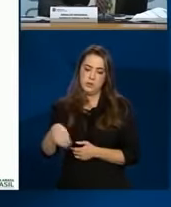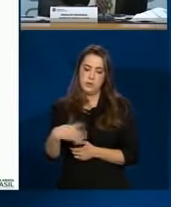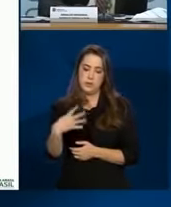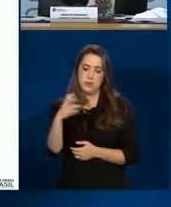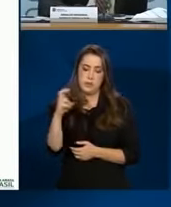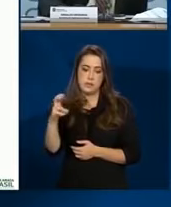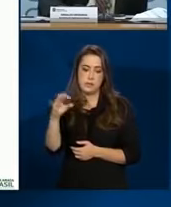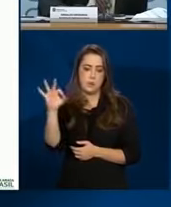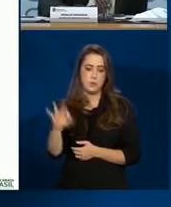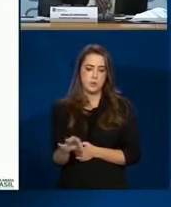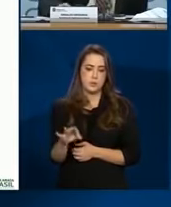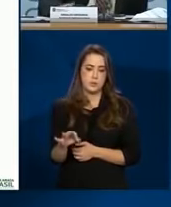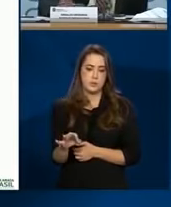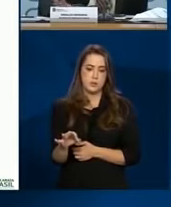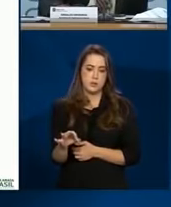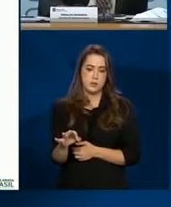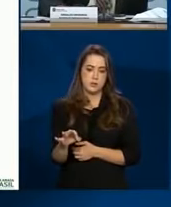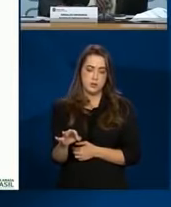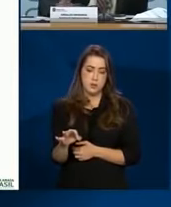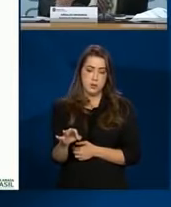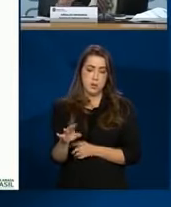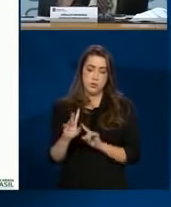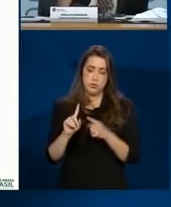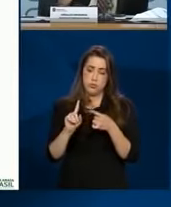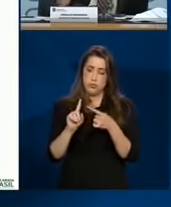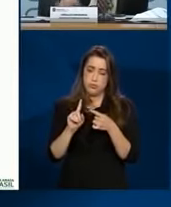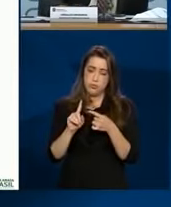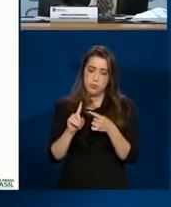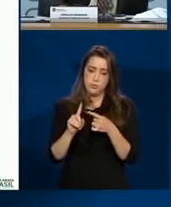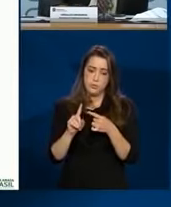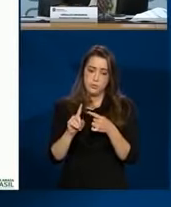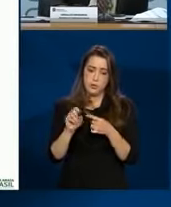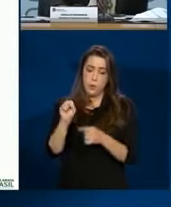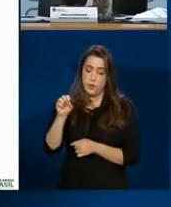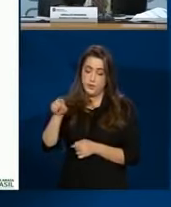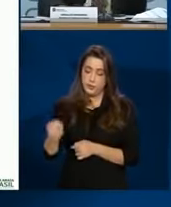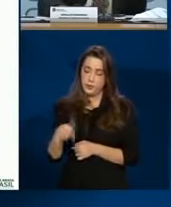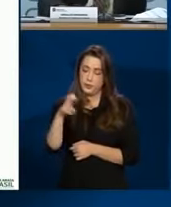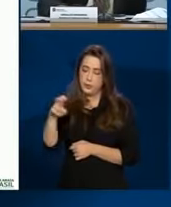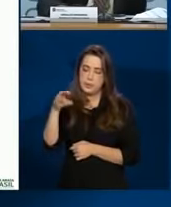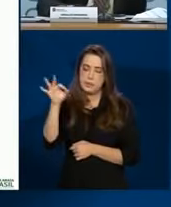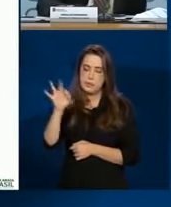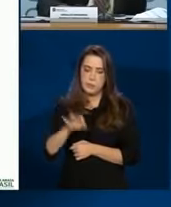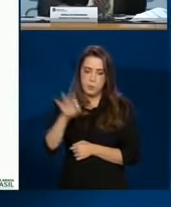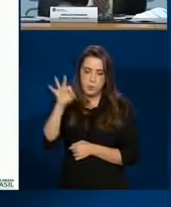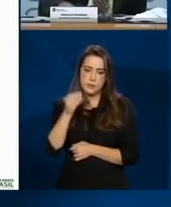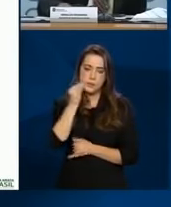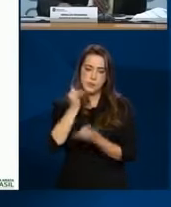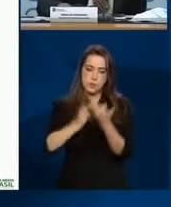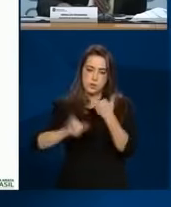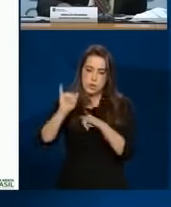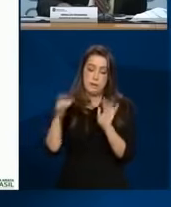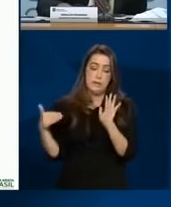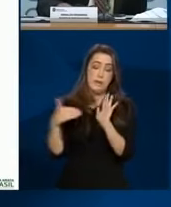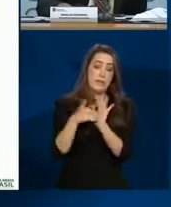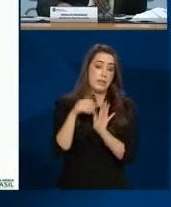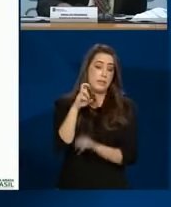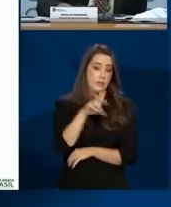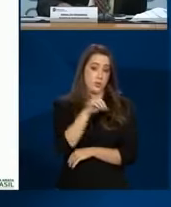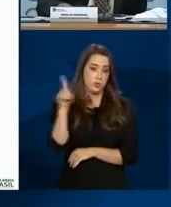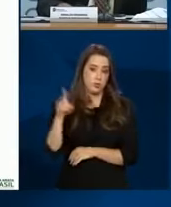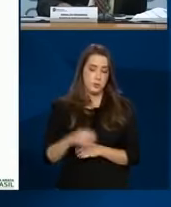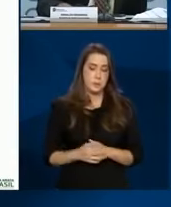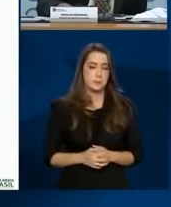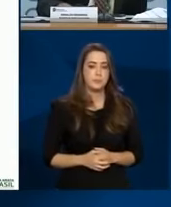88,4% de exames analisados, e 88,5% de exames analisados em até 5